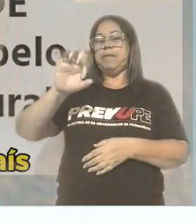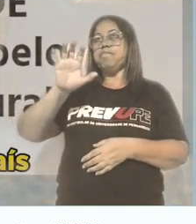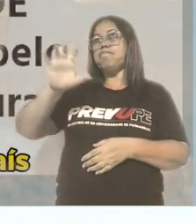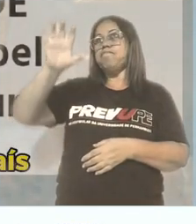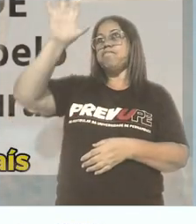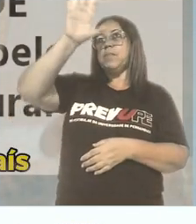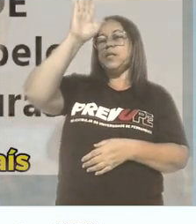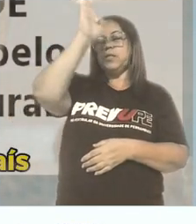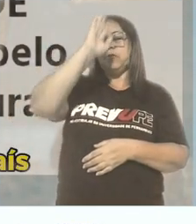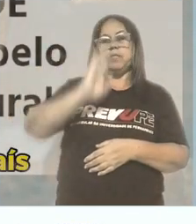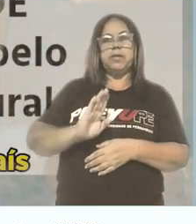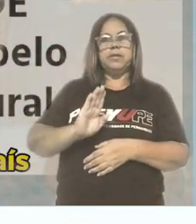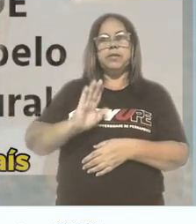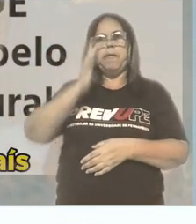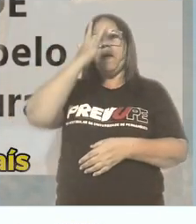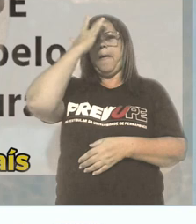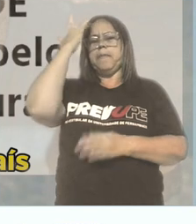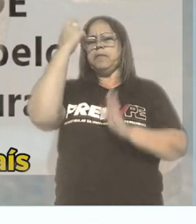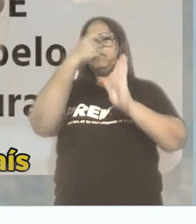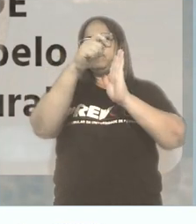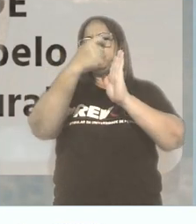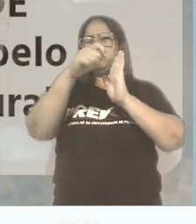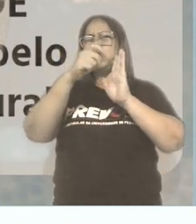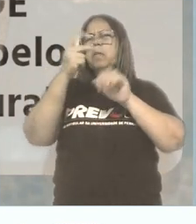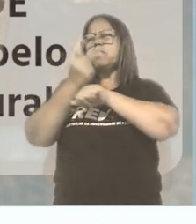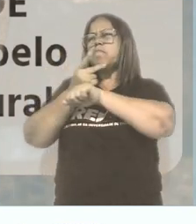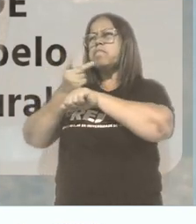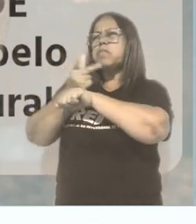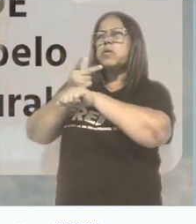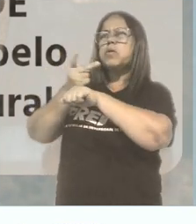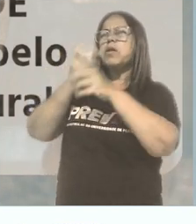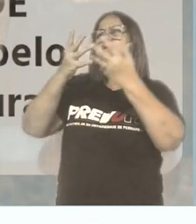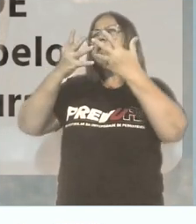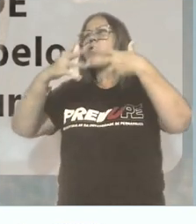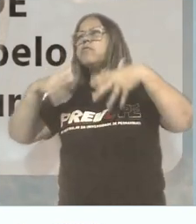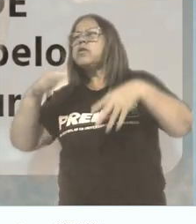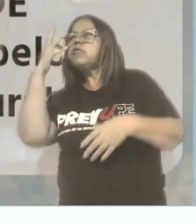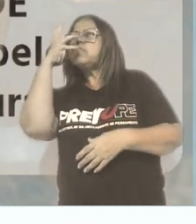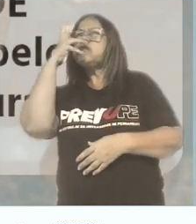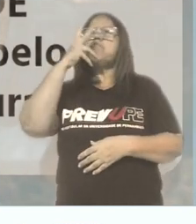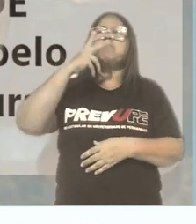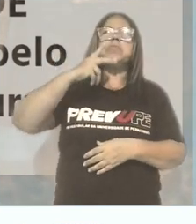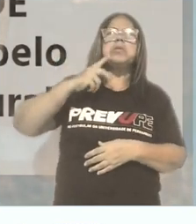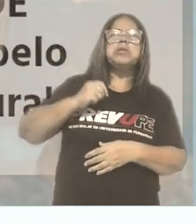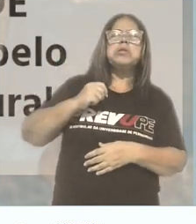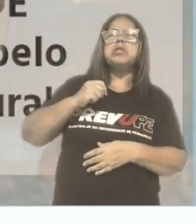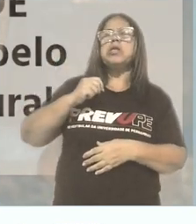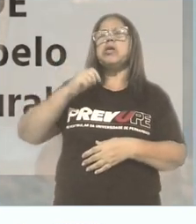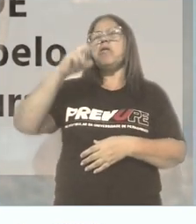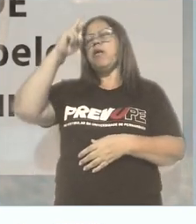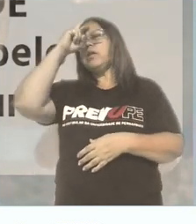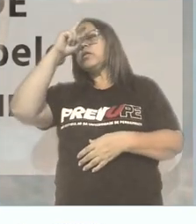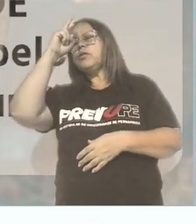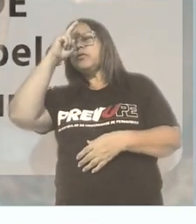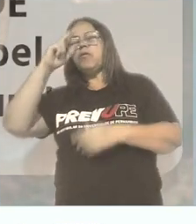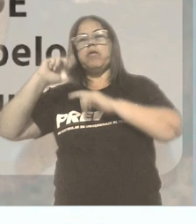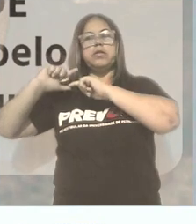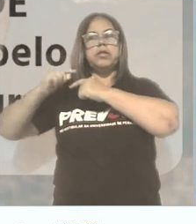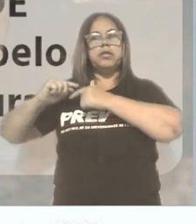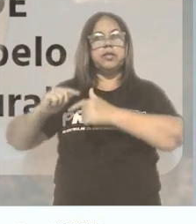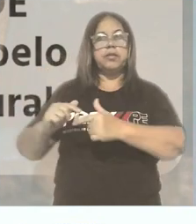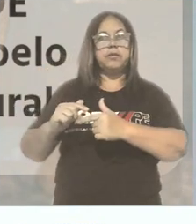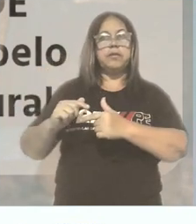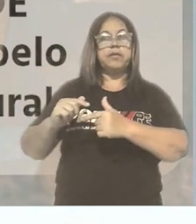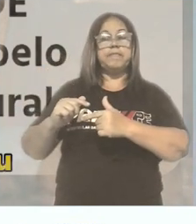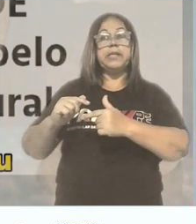buscaram inspirações na rica na natureza do país destacando suas belezas naturais lendas e tradições locais isso